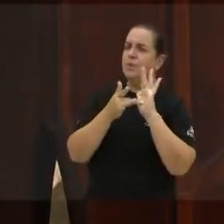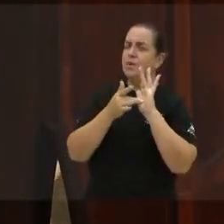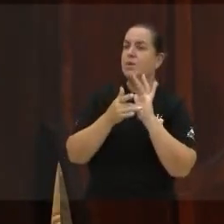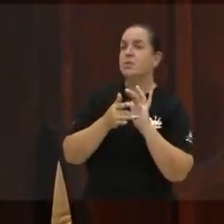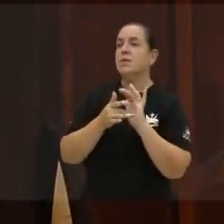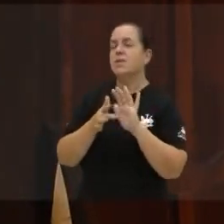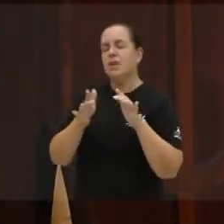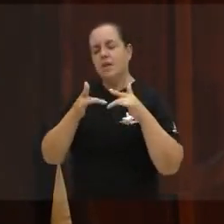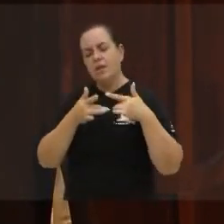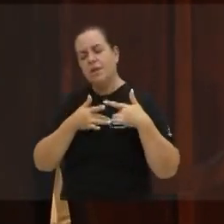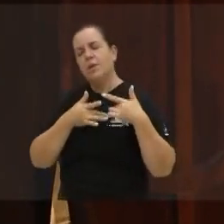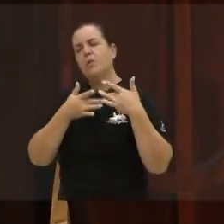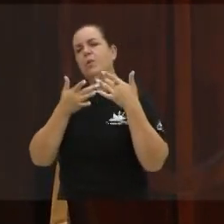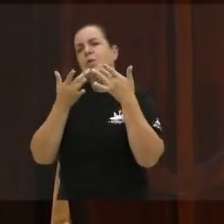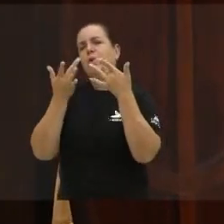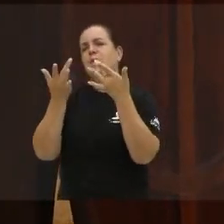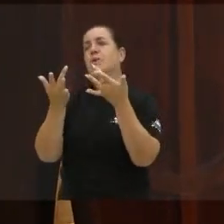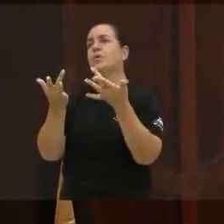Jesus